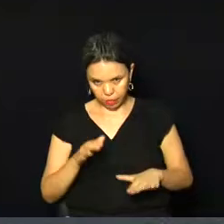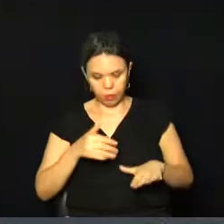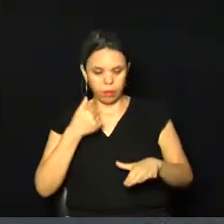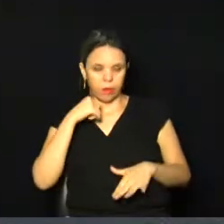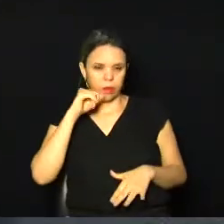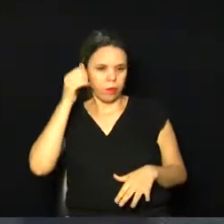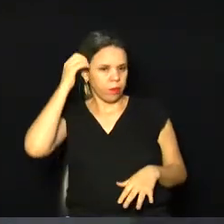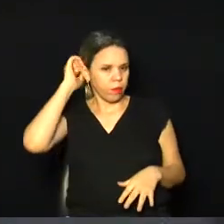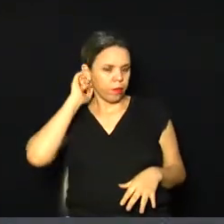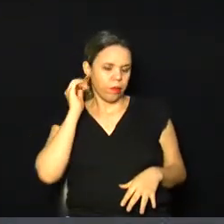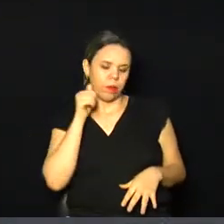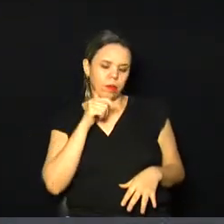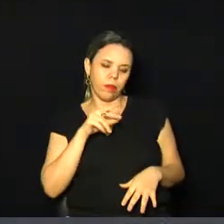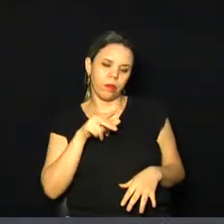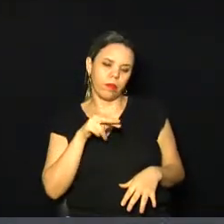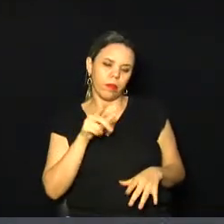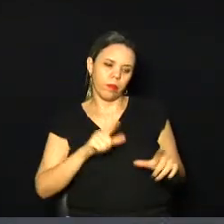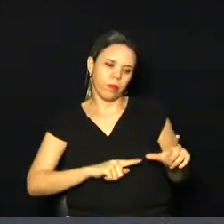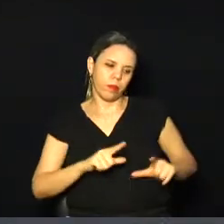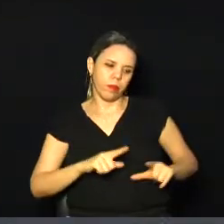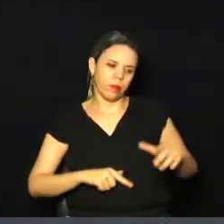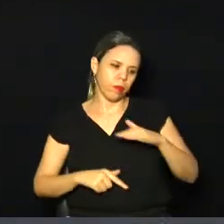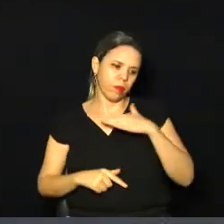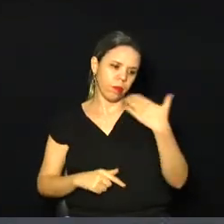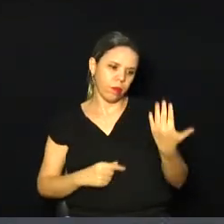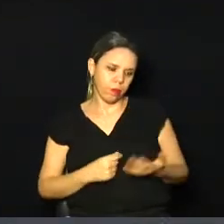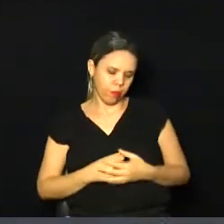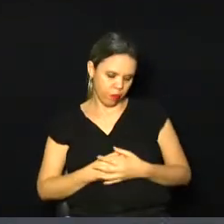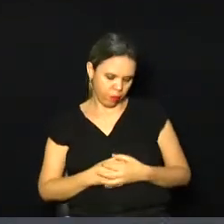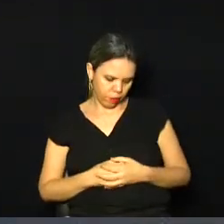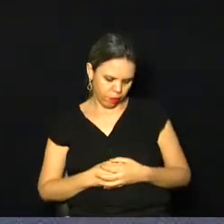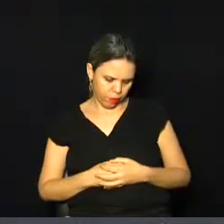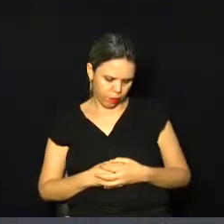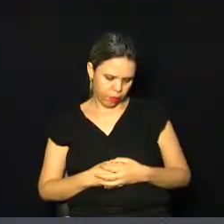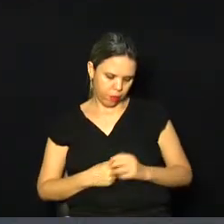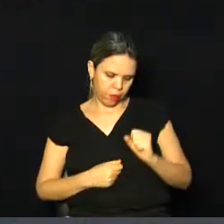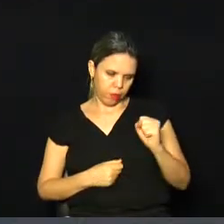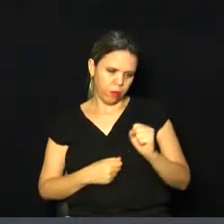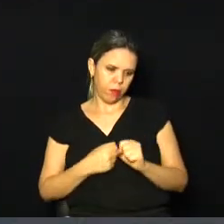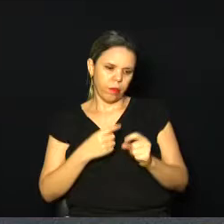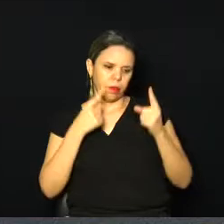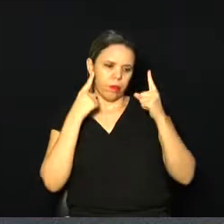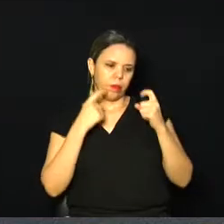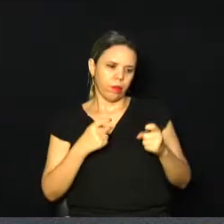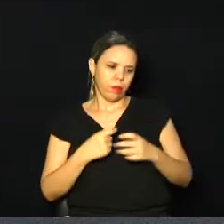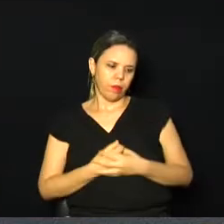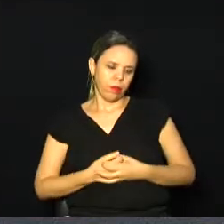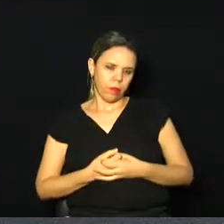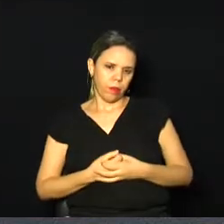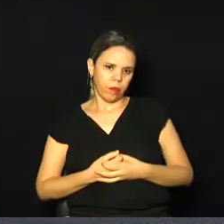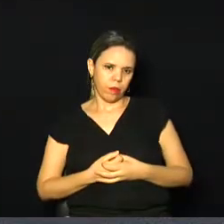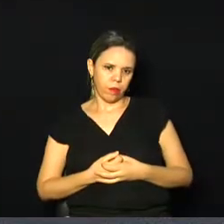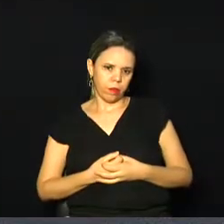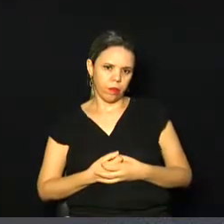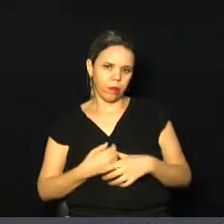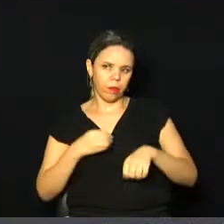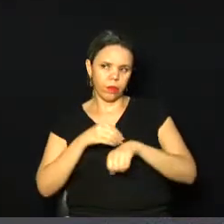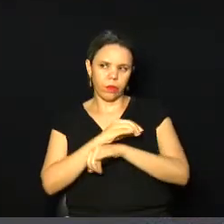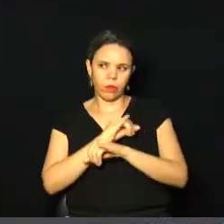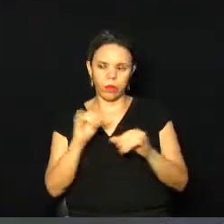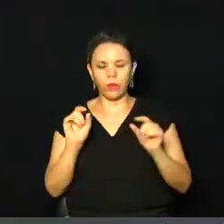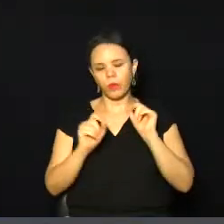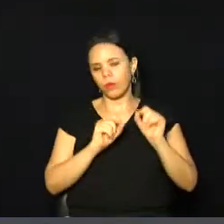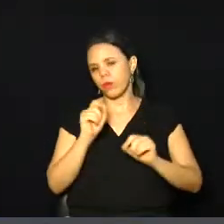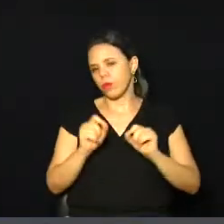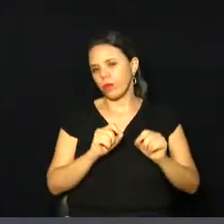mãe, uma irmã, uma prima que faleceu de forma brutalmente. Né? Então, assim, eu queria trazer para vocês o que